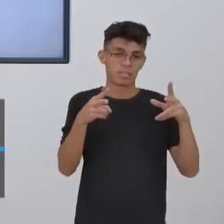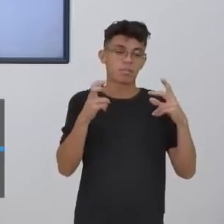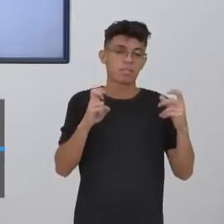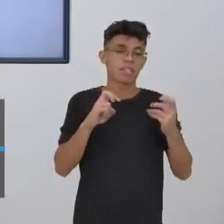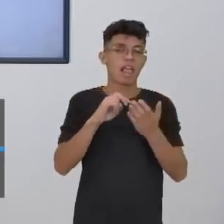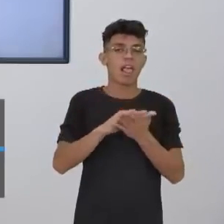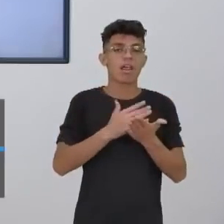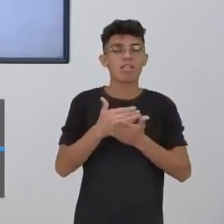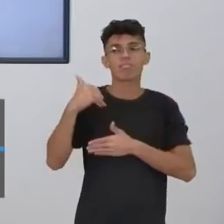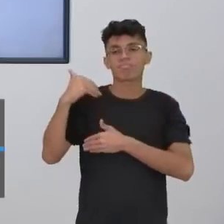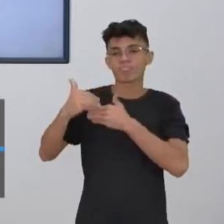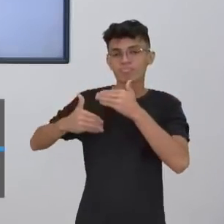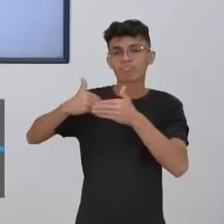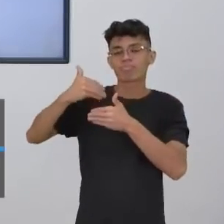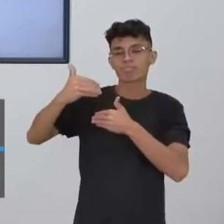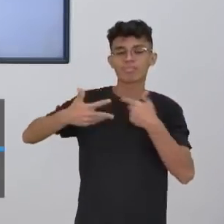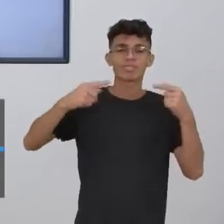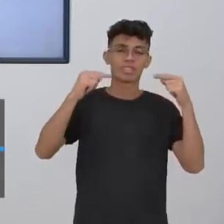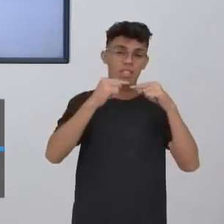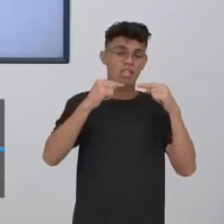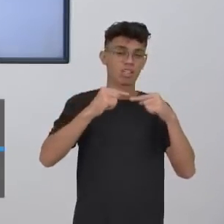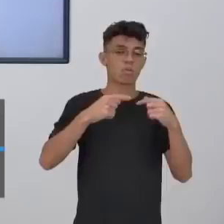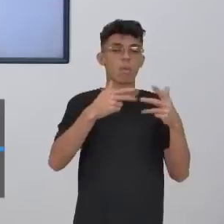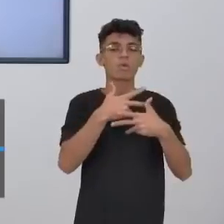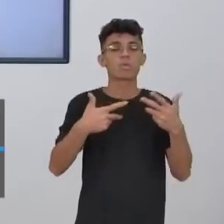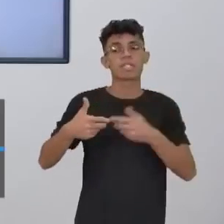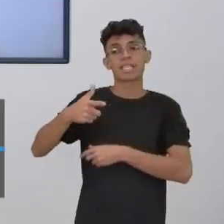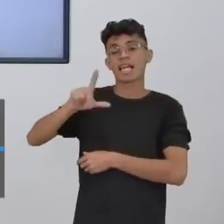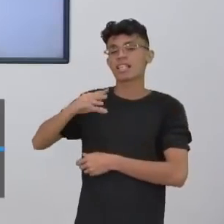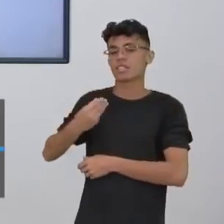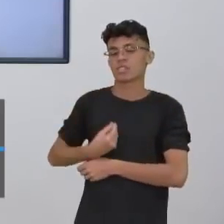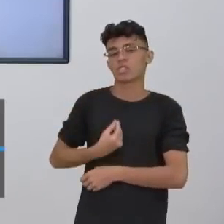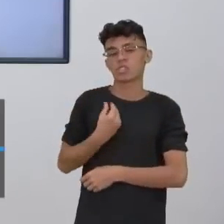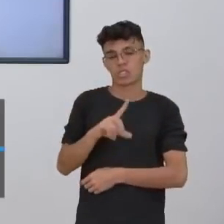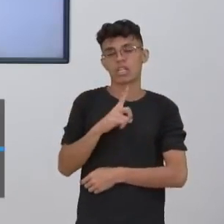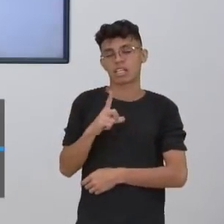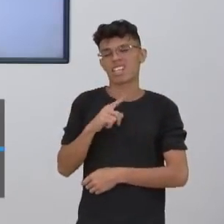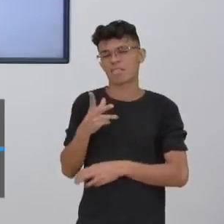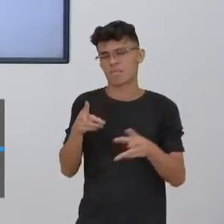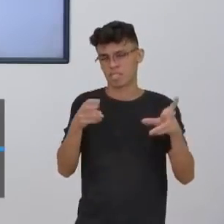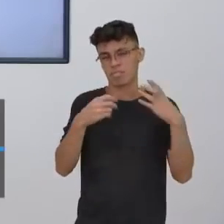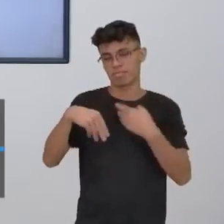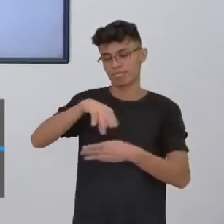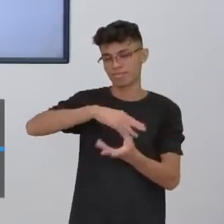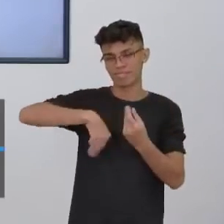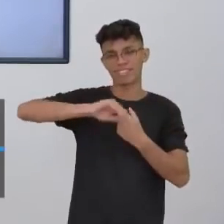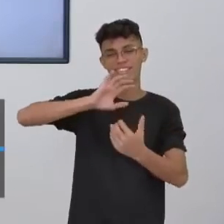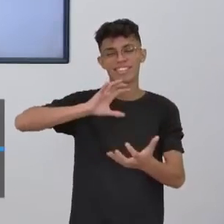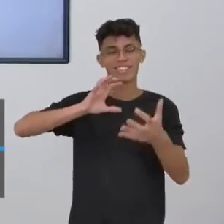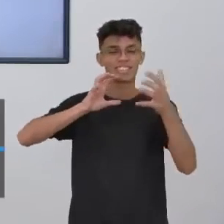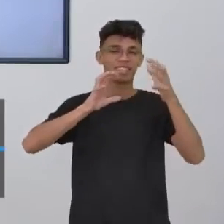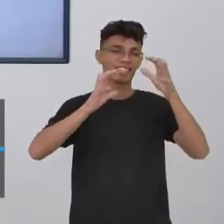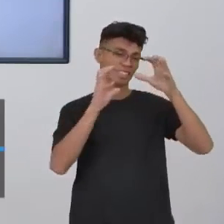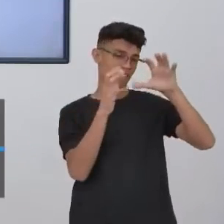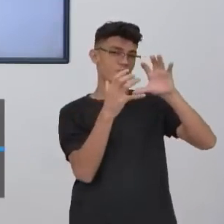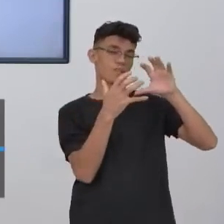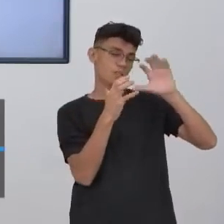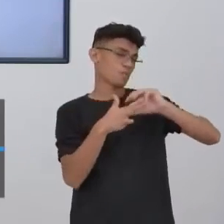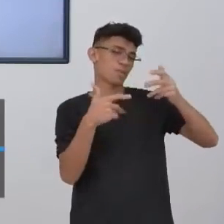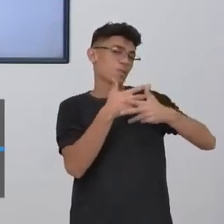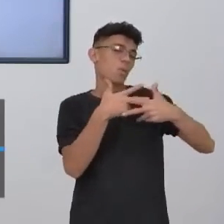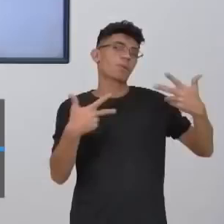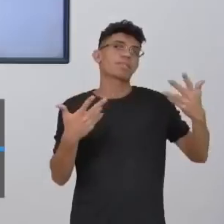alguns avanços, né, em relação ao que existia antes. Olha aí a questão da revolução, da transformação, né, e coisas